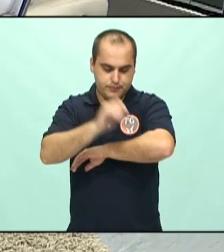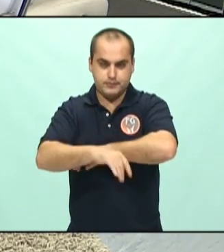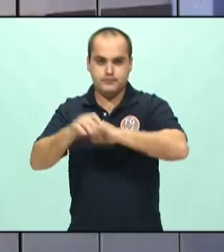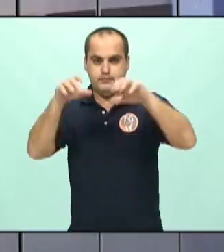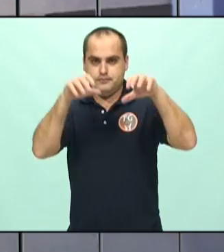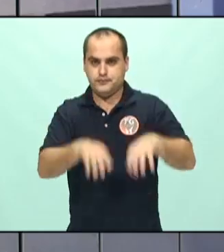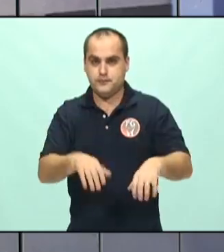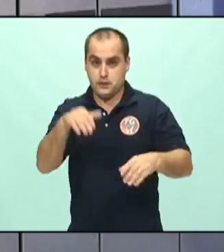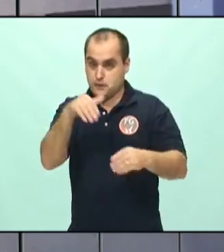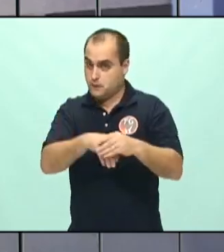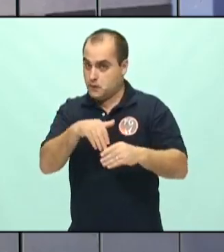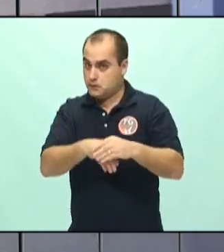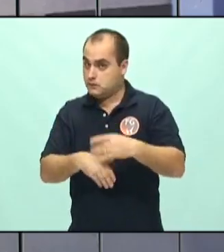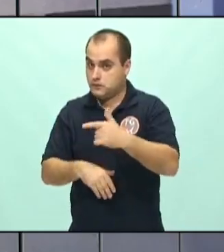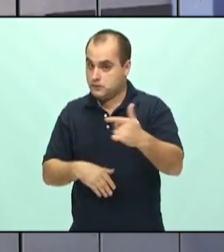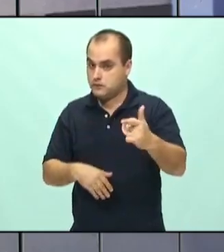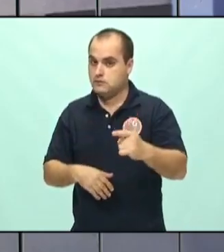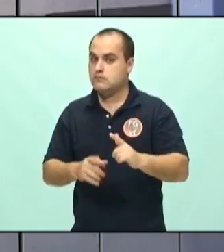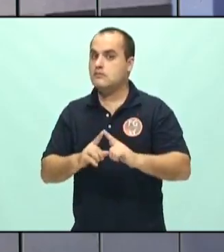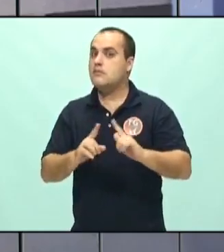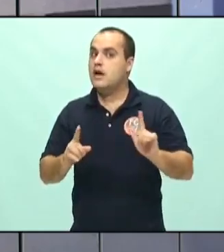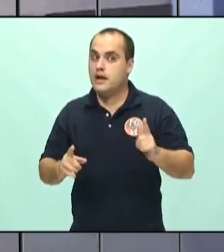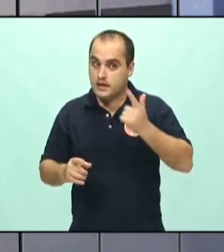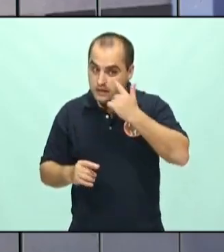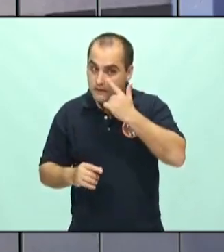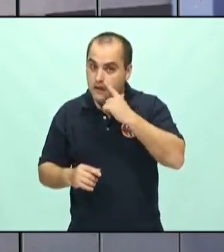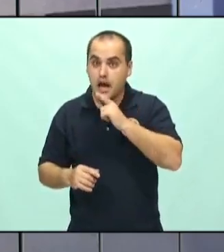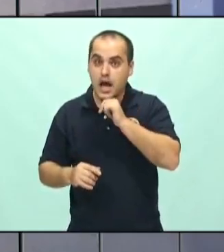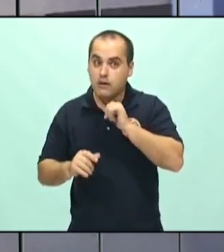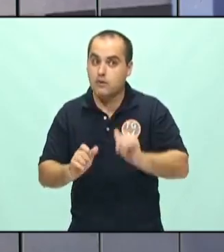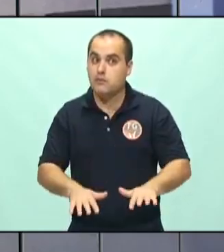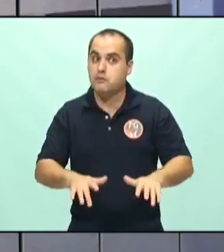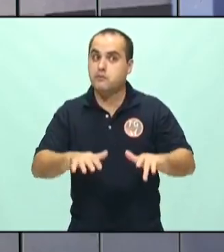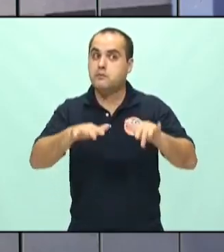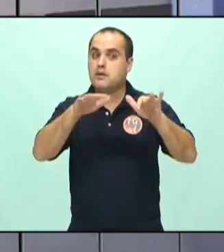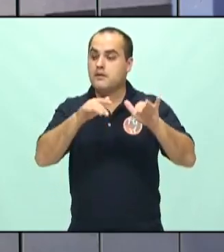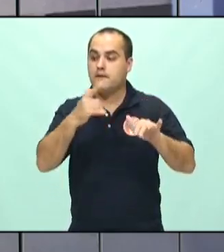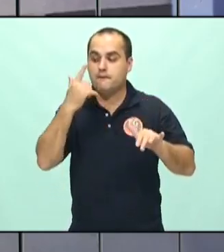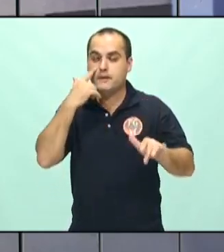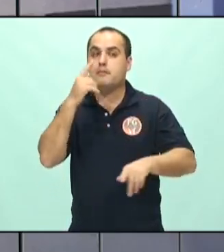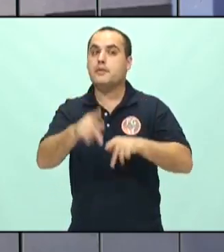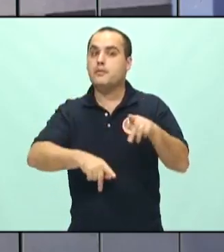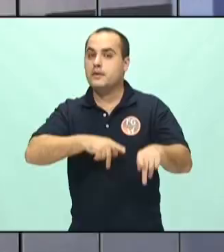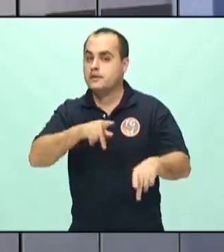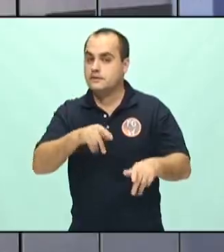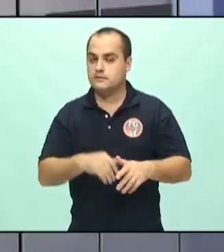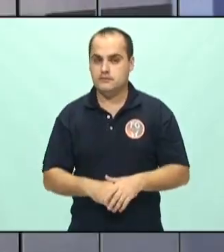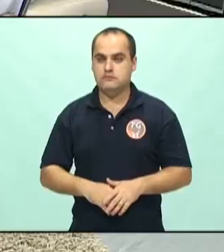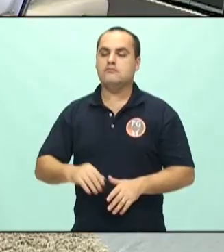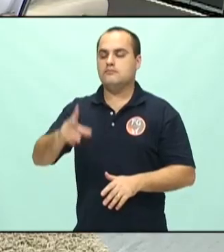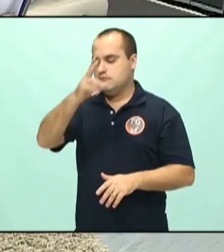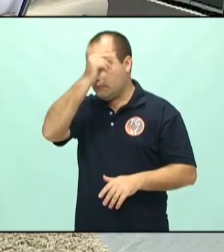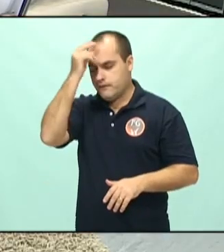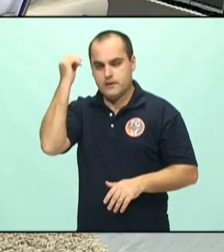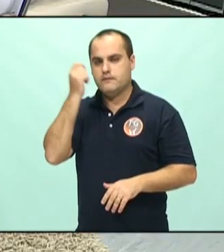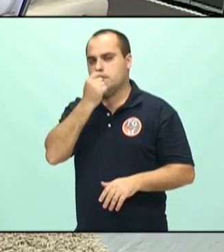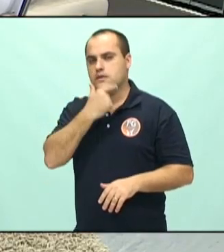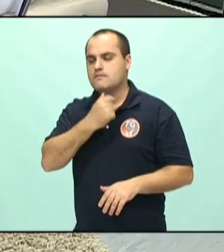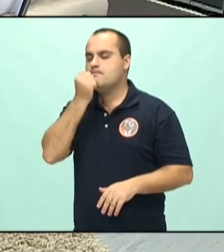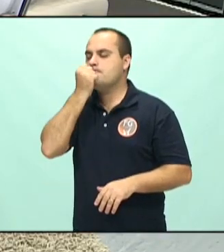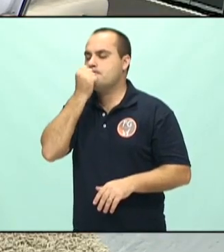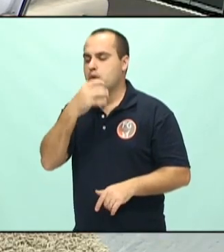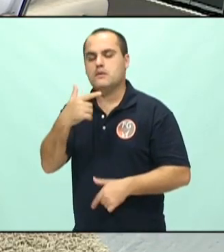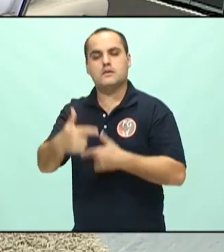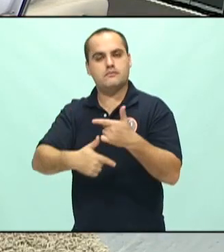dá voto mas deixa subir a coisa pra cima pra ver como é que vai ficar ou então um ou prefeito nem sinta fazendo um bom trabalho na cidade